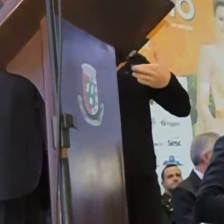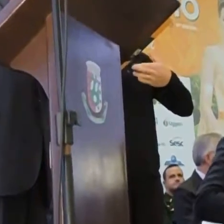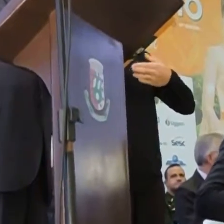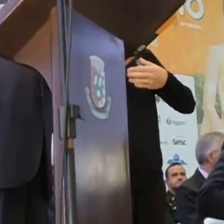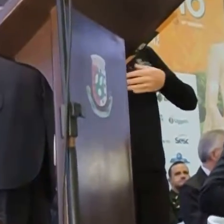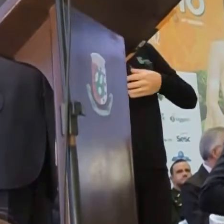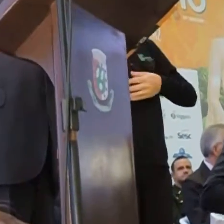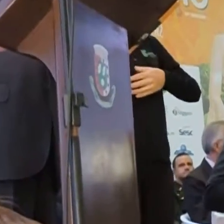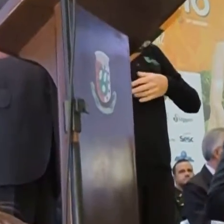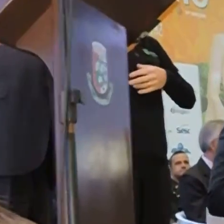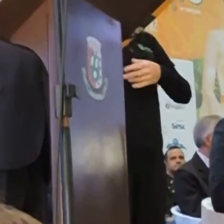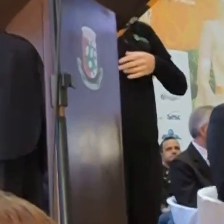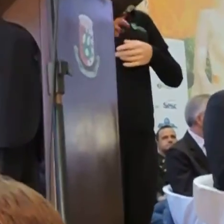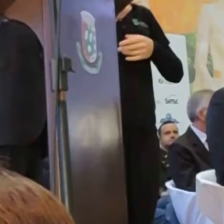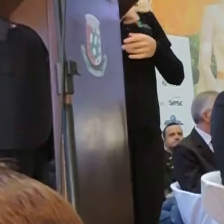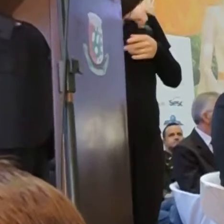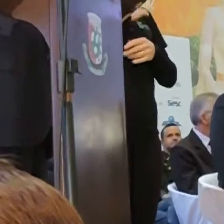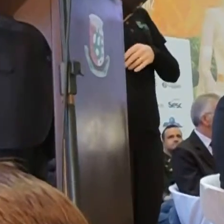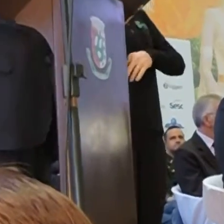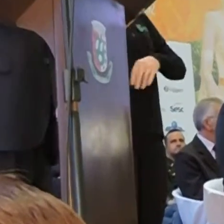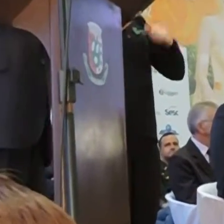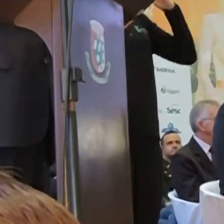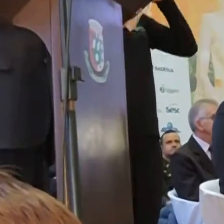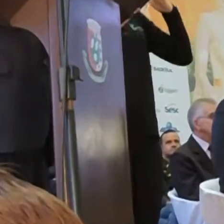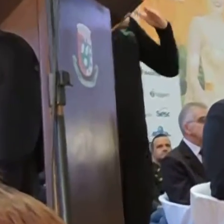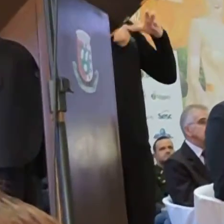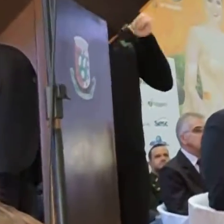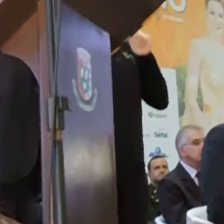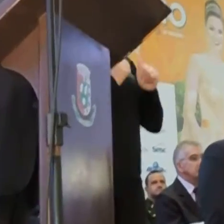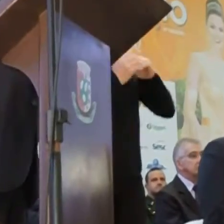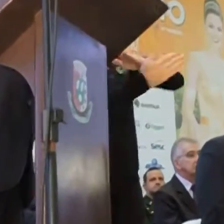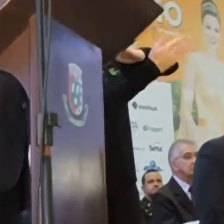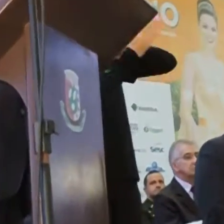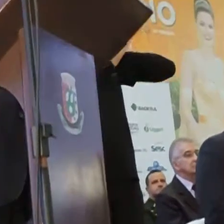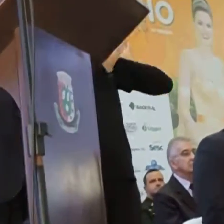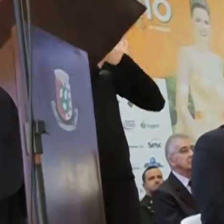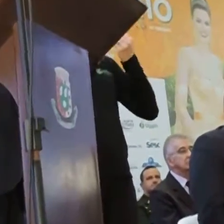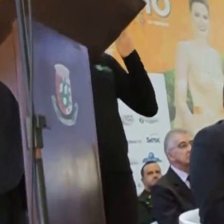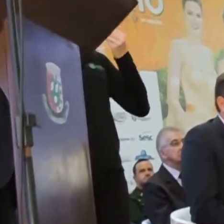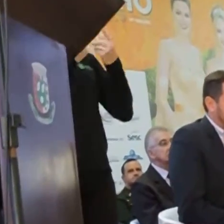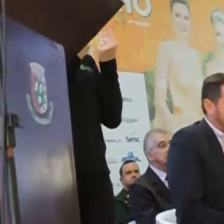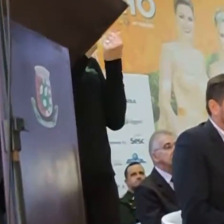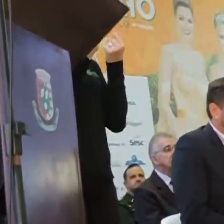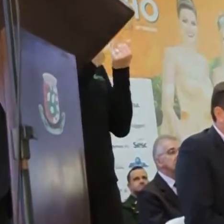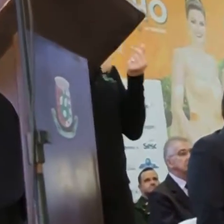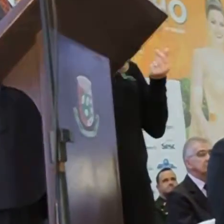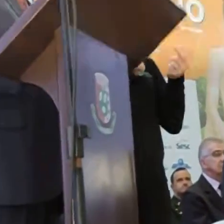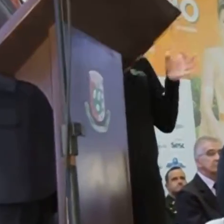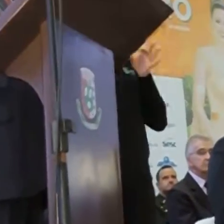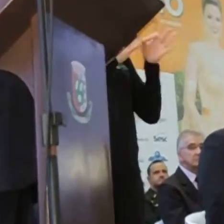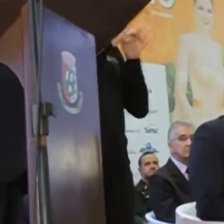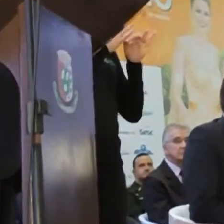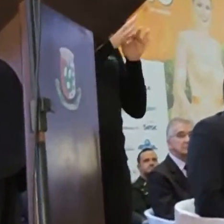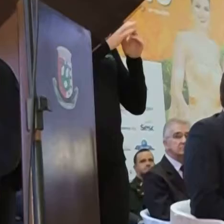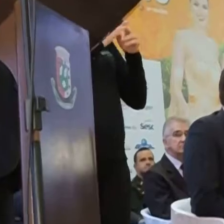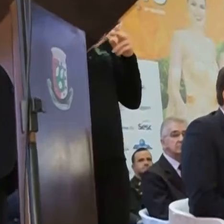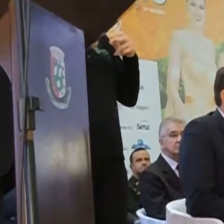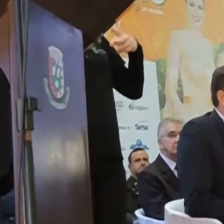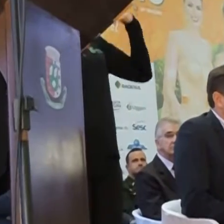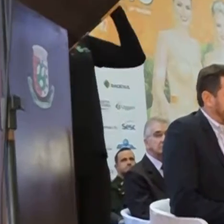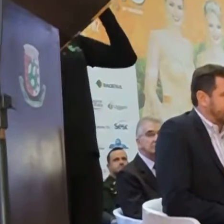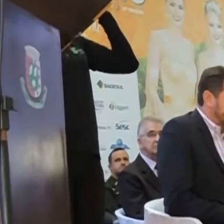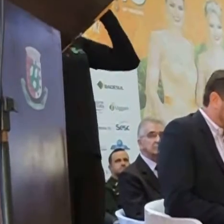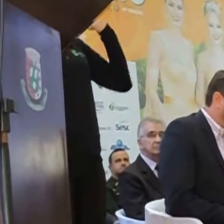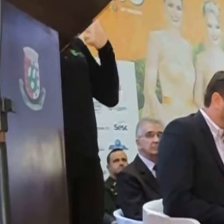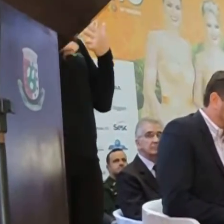Internacional, que poderá impulsionar fortemente a nossa economia com vocação natural dessa terra, o